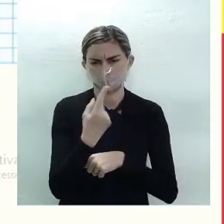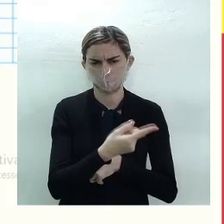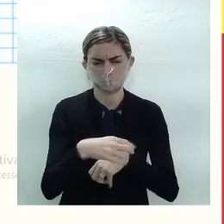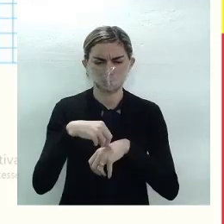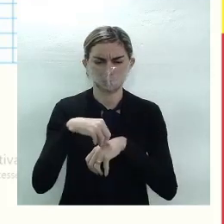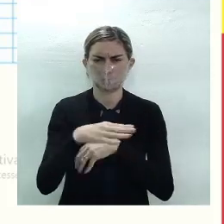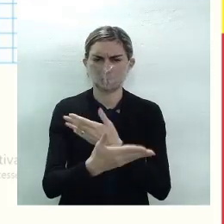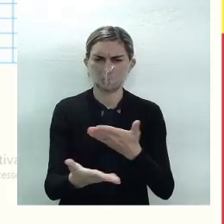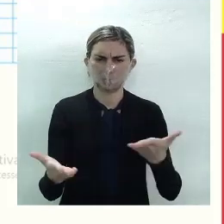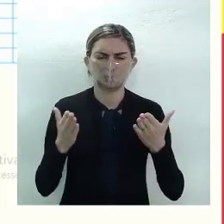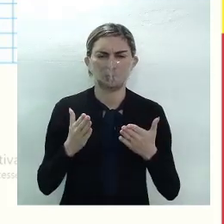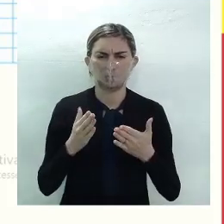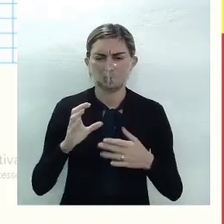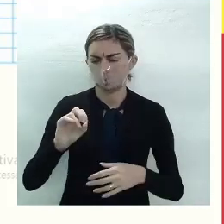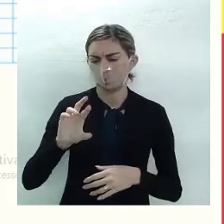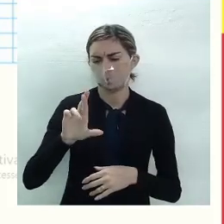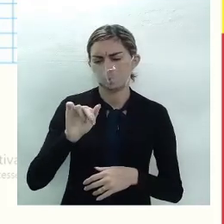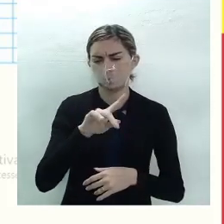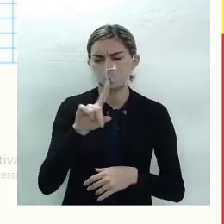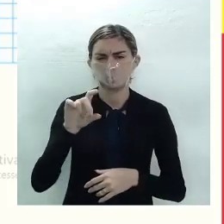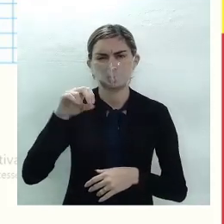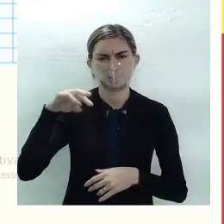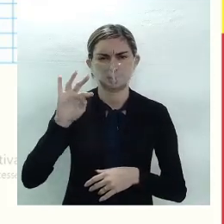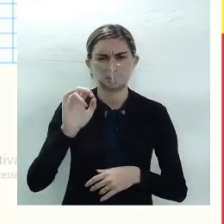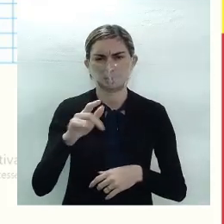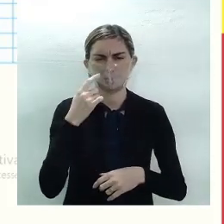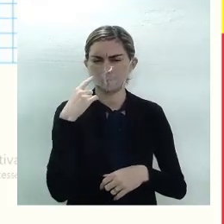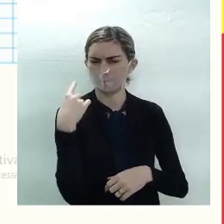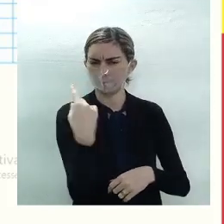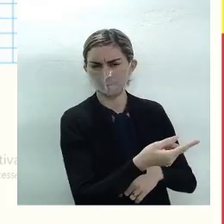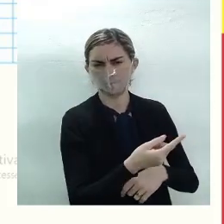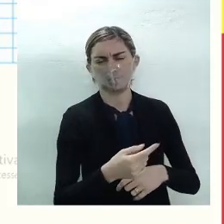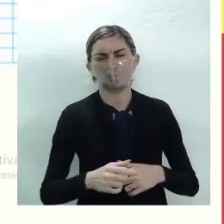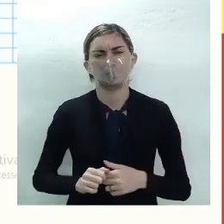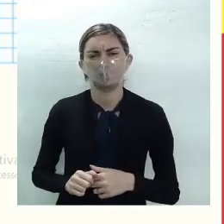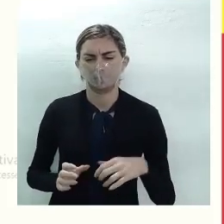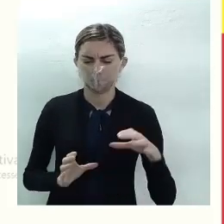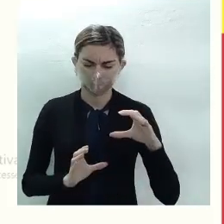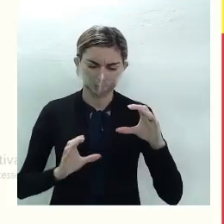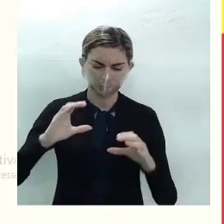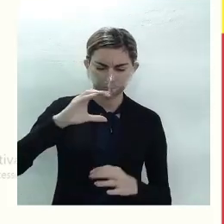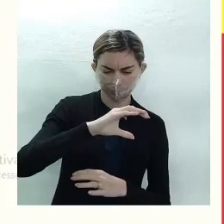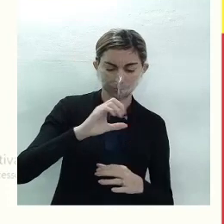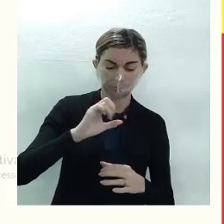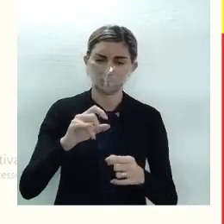trouxe para o movimento horizontal. Então, olha a translação